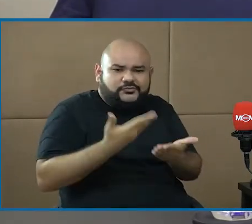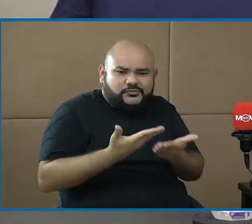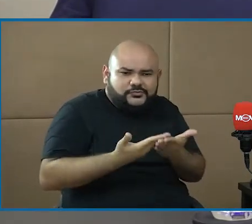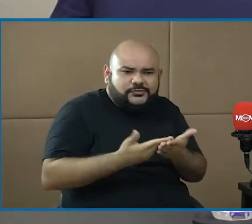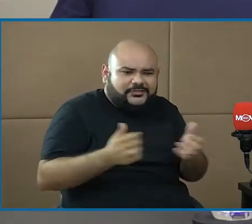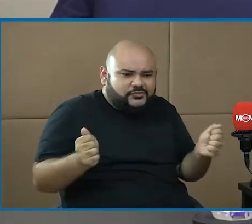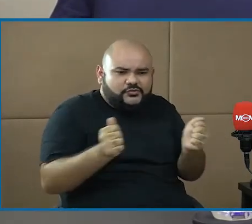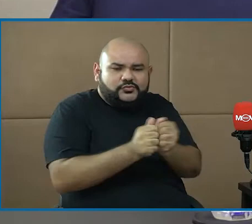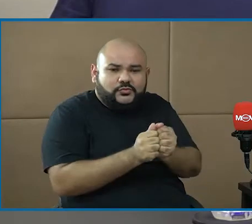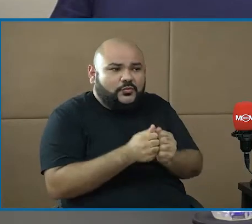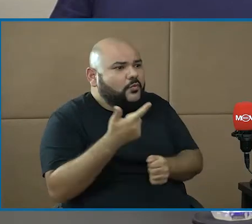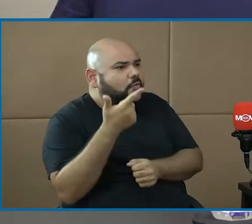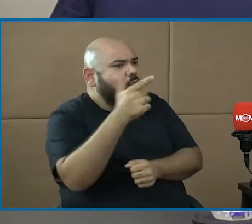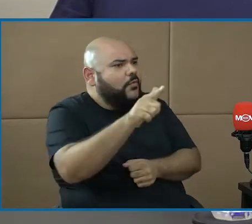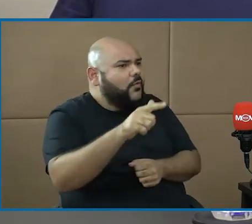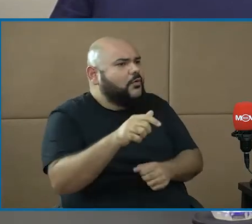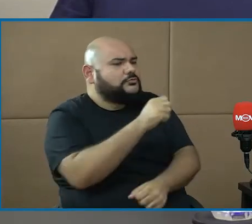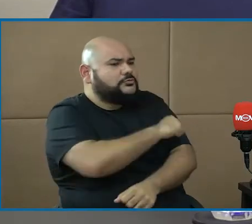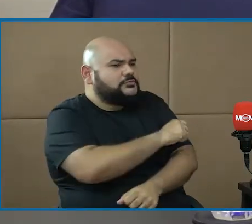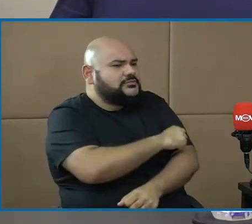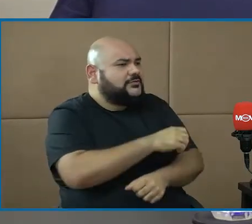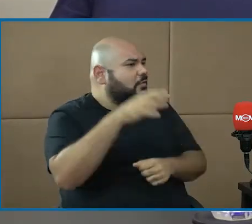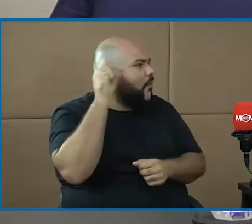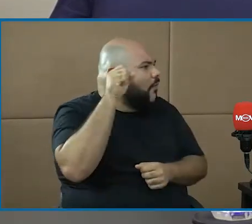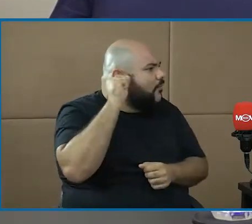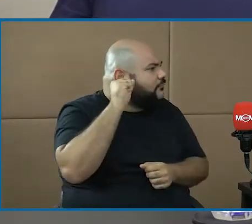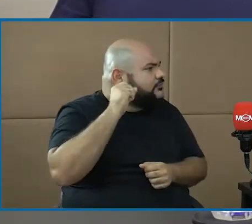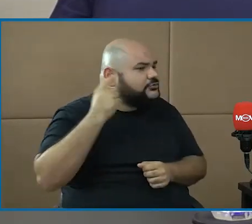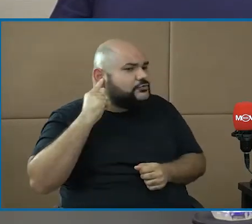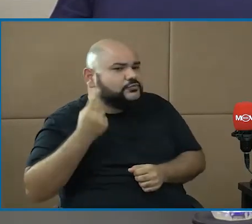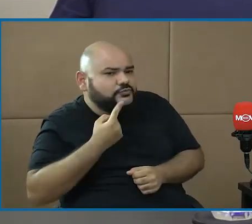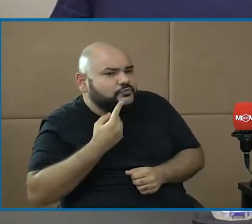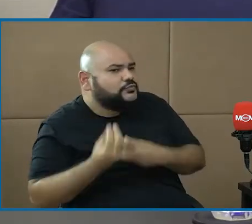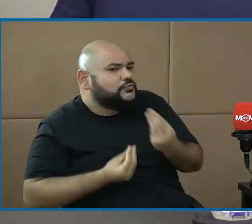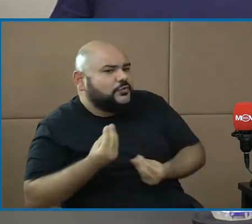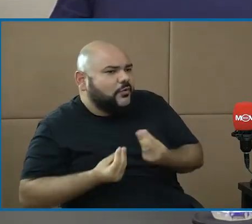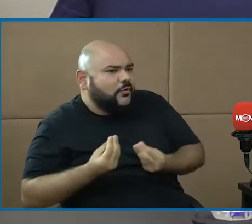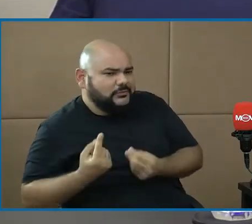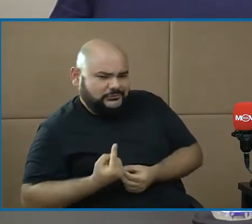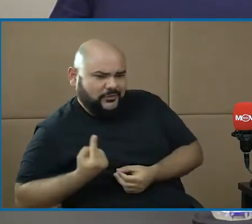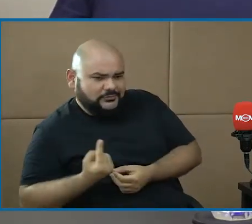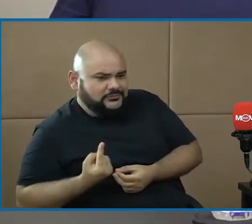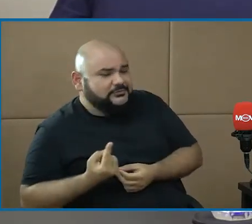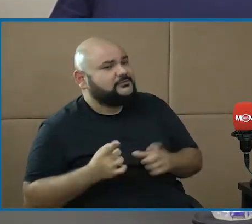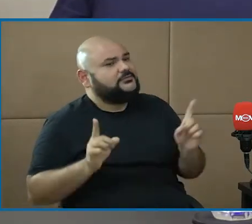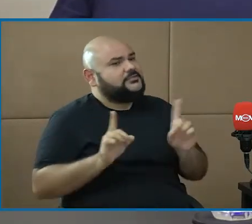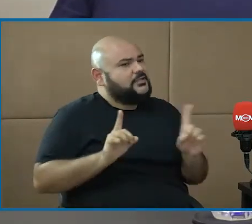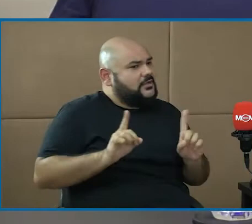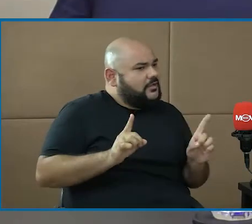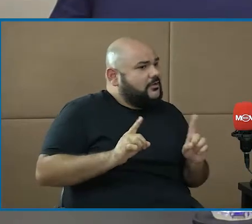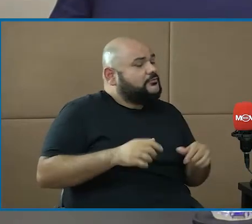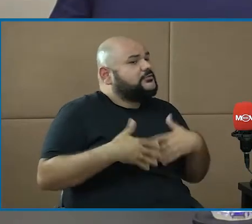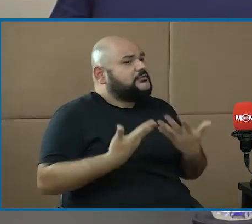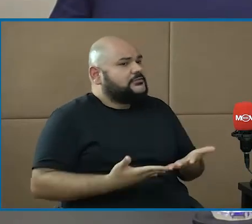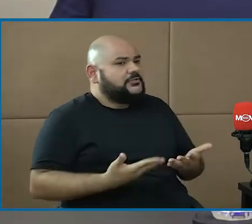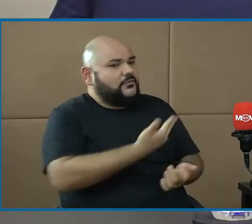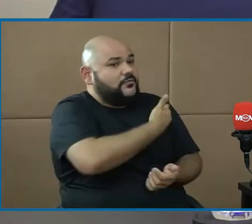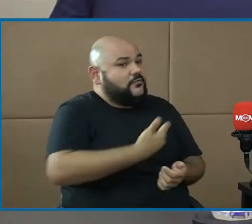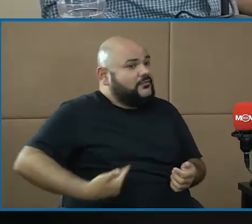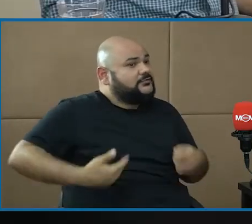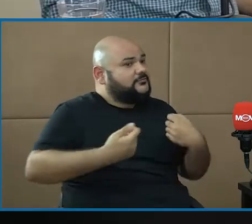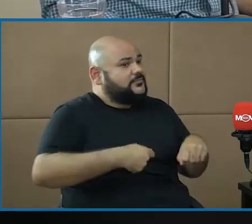dessa escola aqui. Entendeu? Porque o aluno tem direito de estudar na escola mais próxima. Entendeu? Então, aí o poder público deve fornecer transporte. Aí,